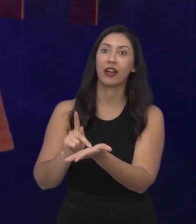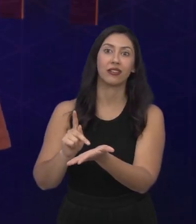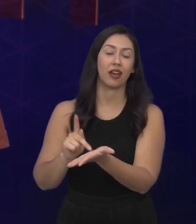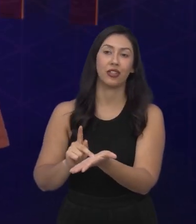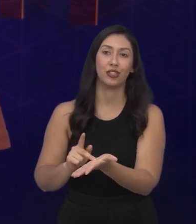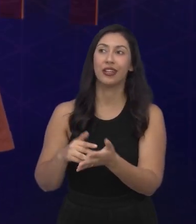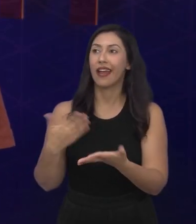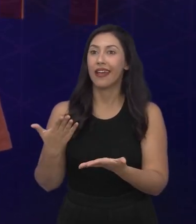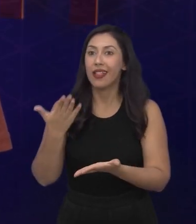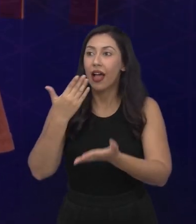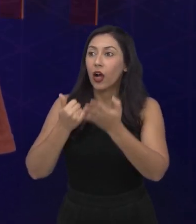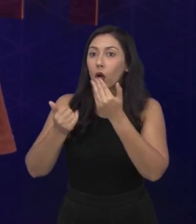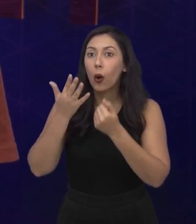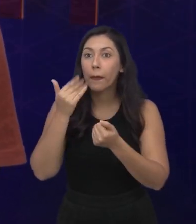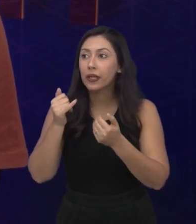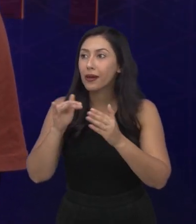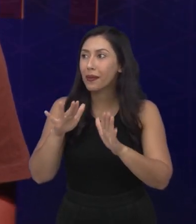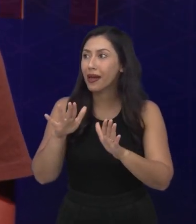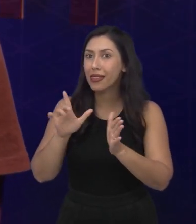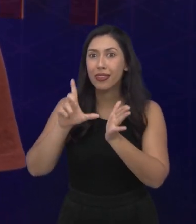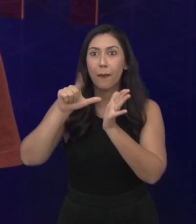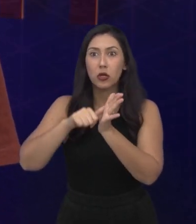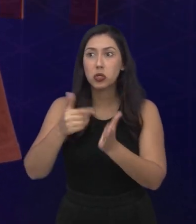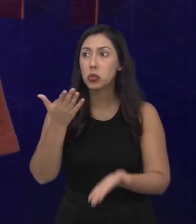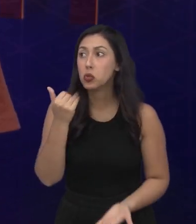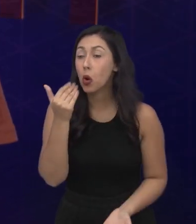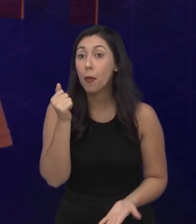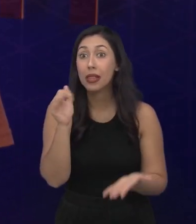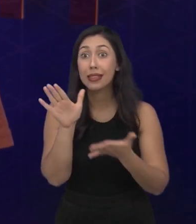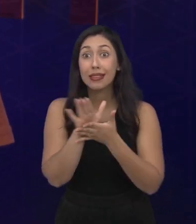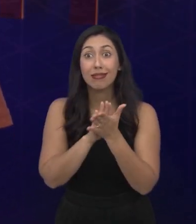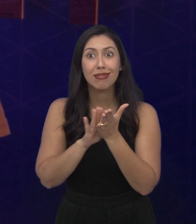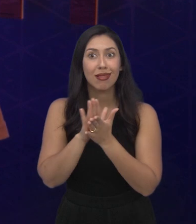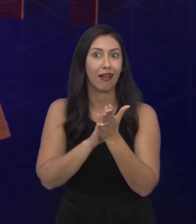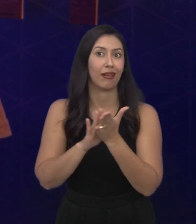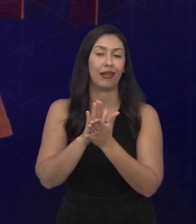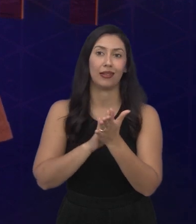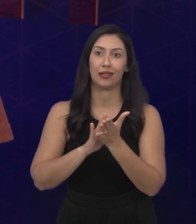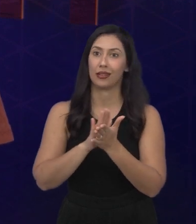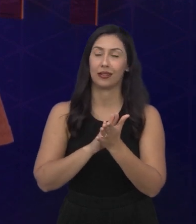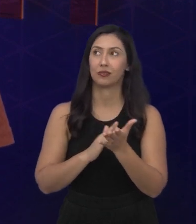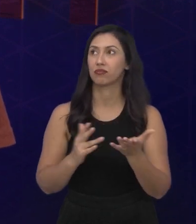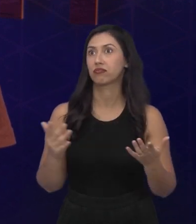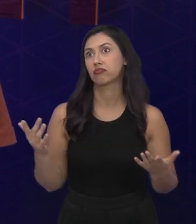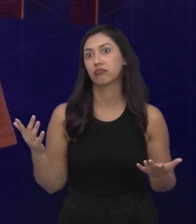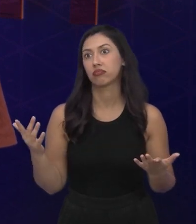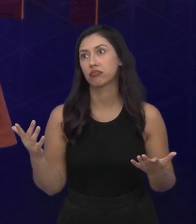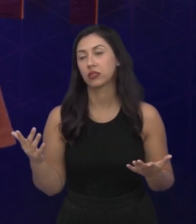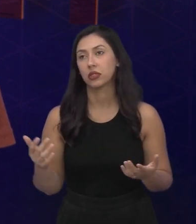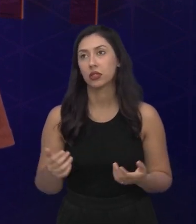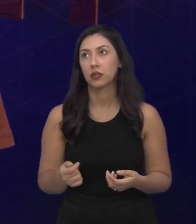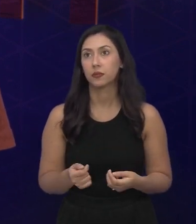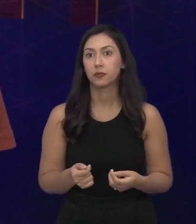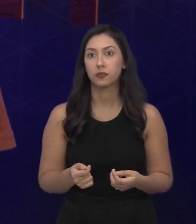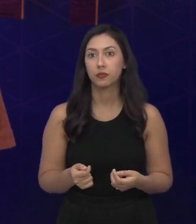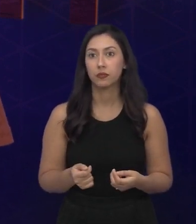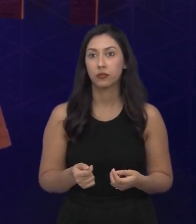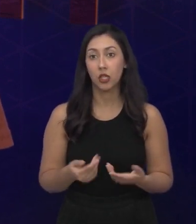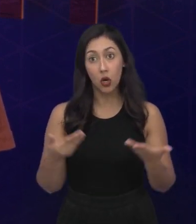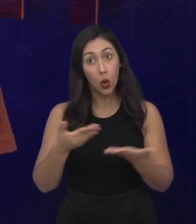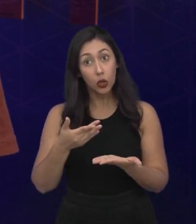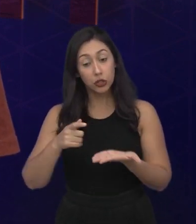um interrompimento abrupto da alimentação regular. Então, sei lá,